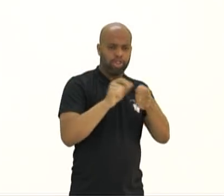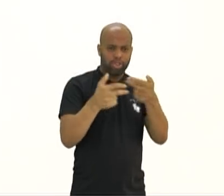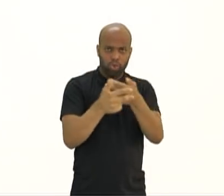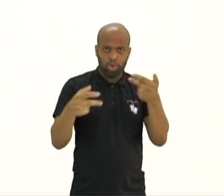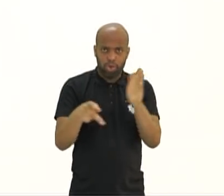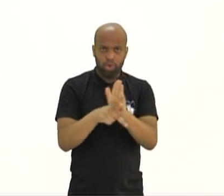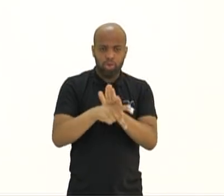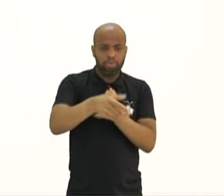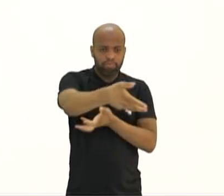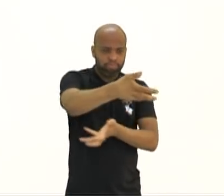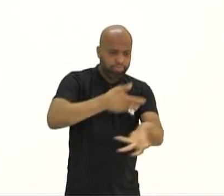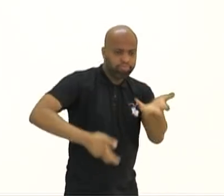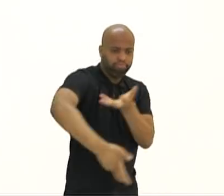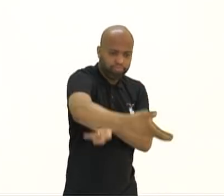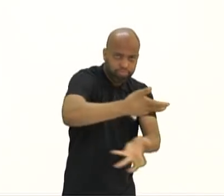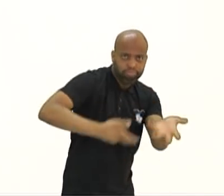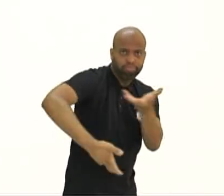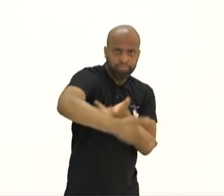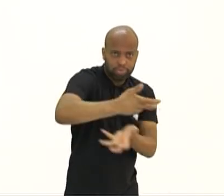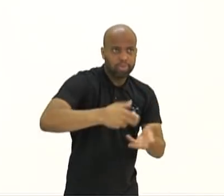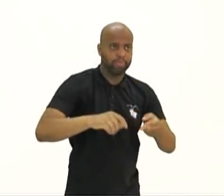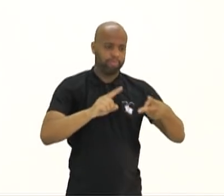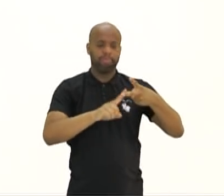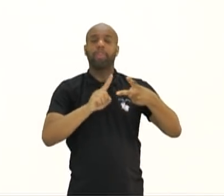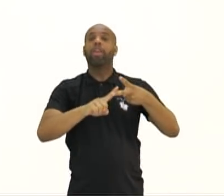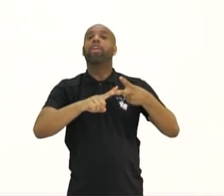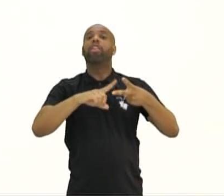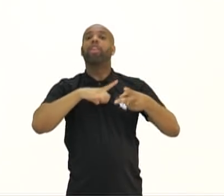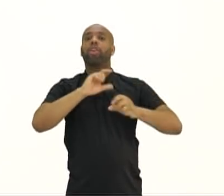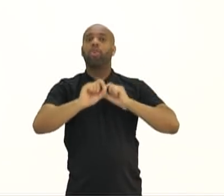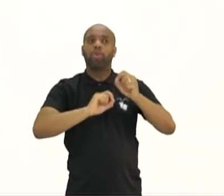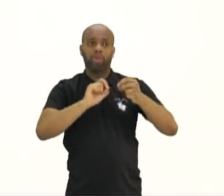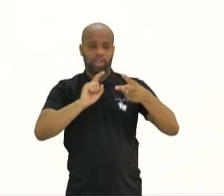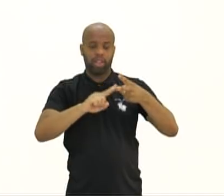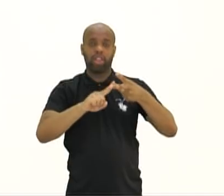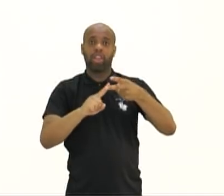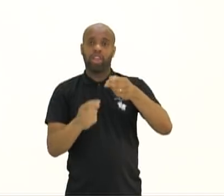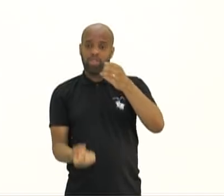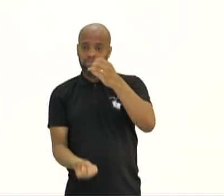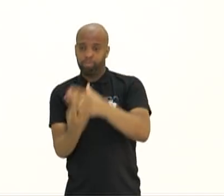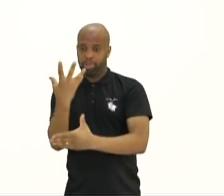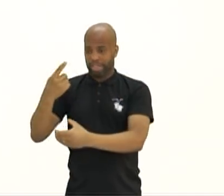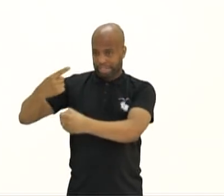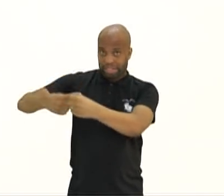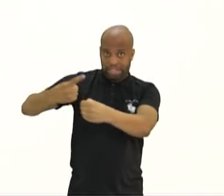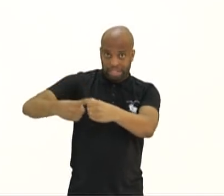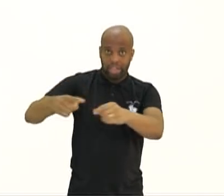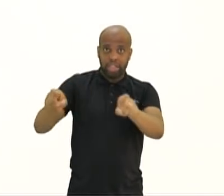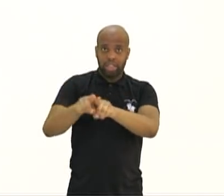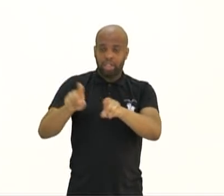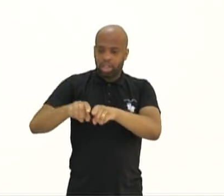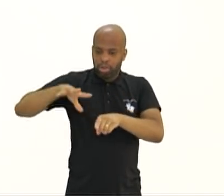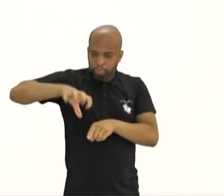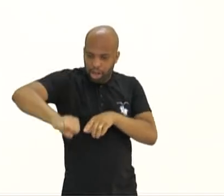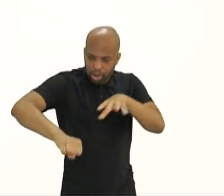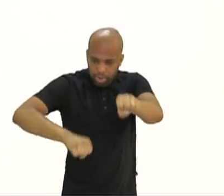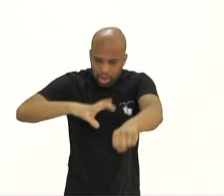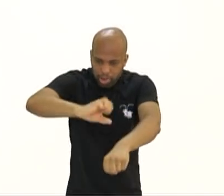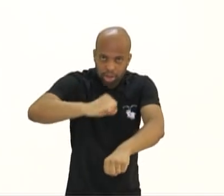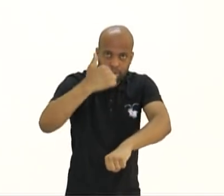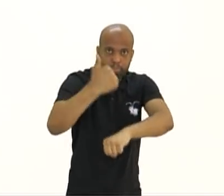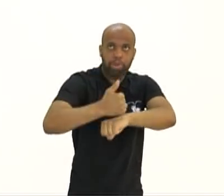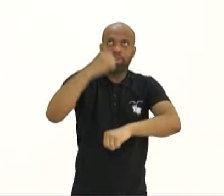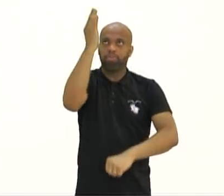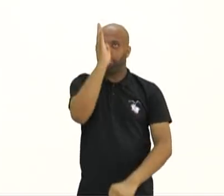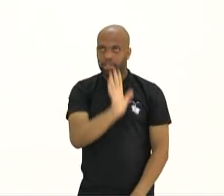do escambo? Letra B. Ocorreu através da fundação de cidades e colonização do Brasil?